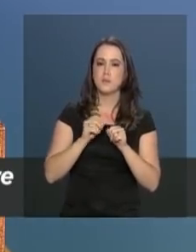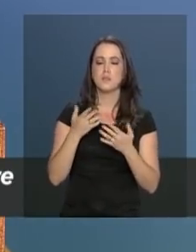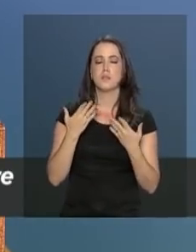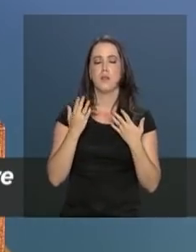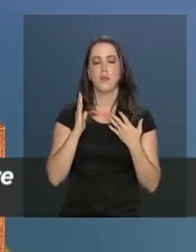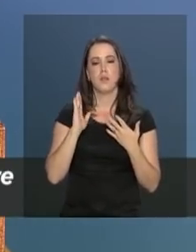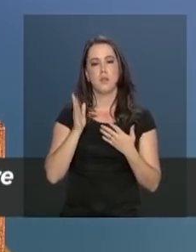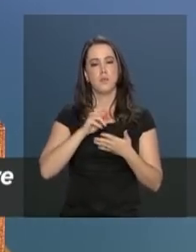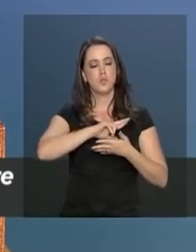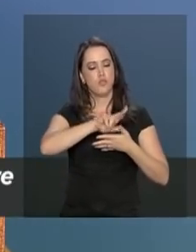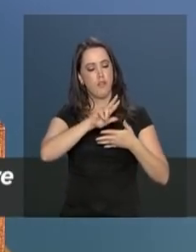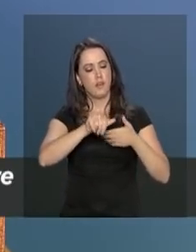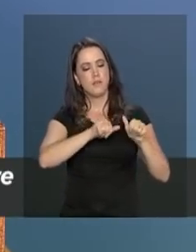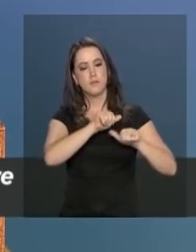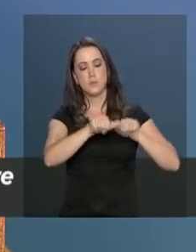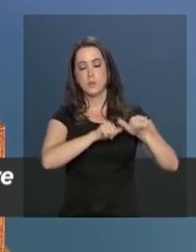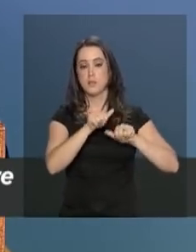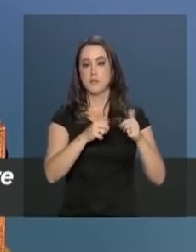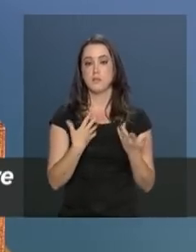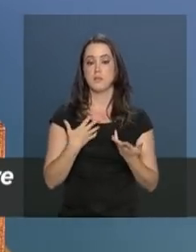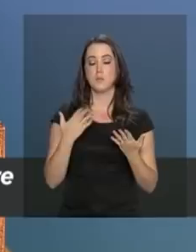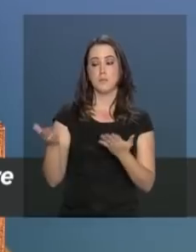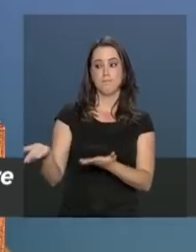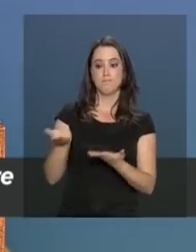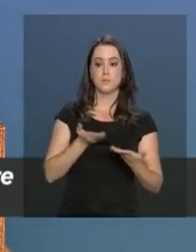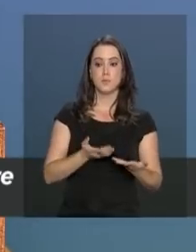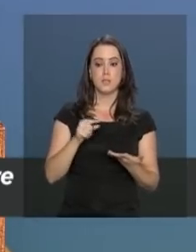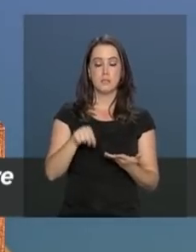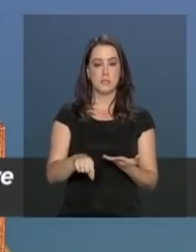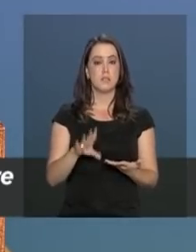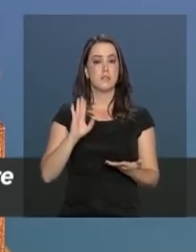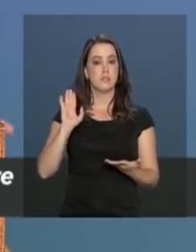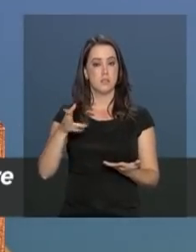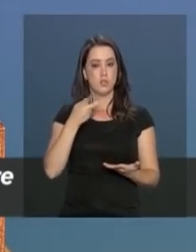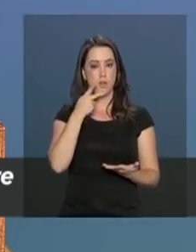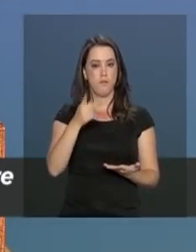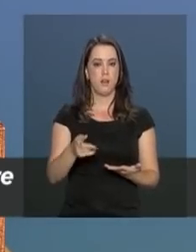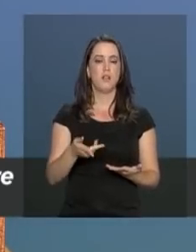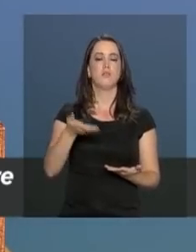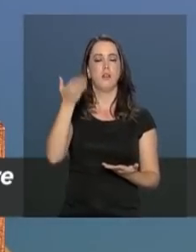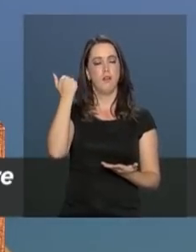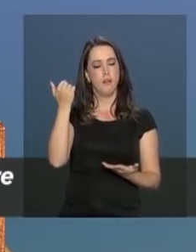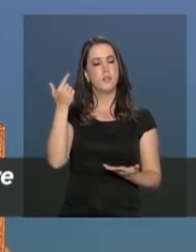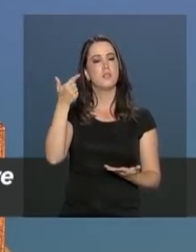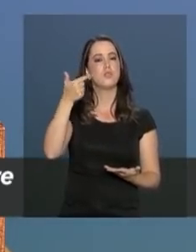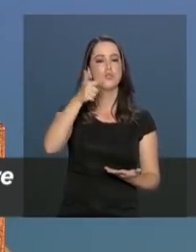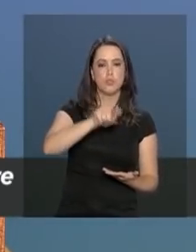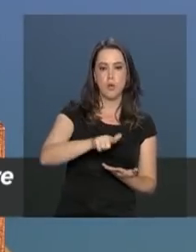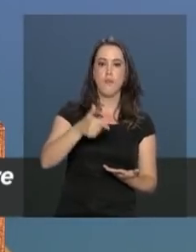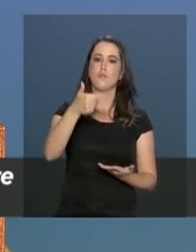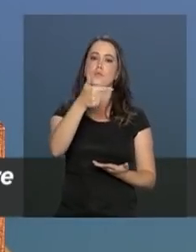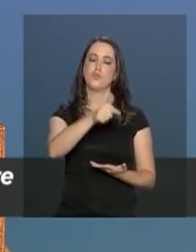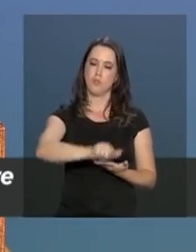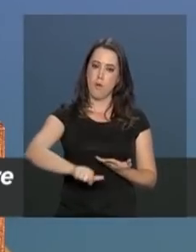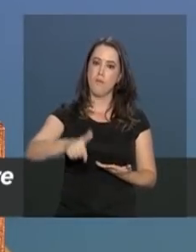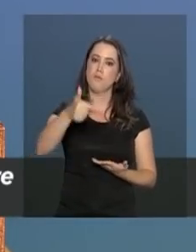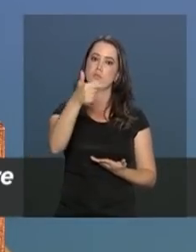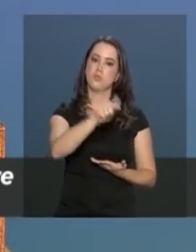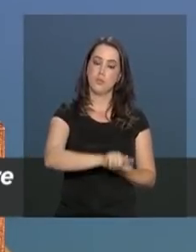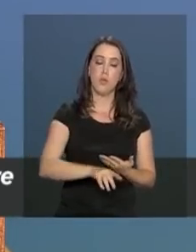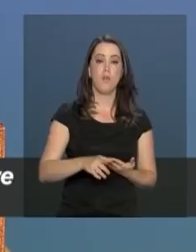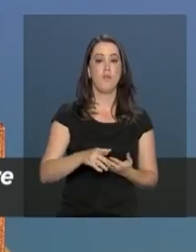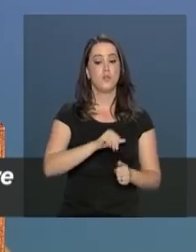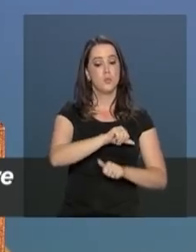muitas mudanças para trazer como tenho dito e redito afirmado e reafirmado o brasil para o